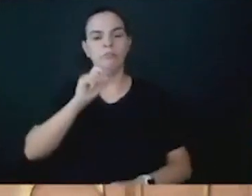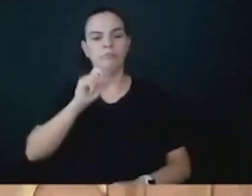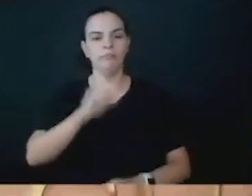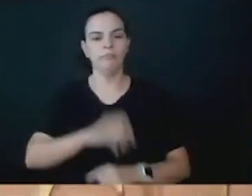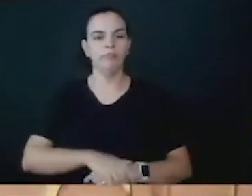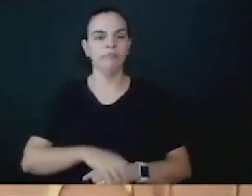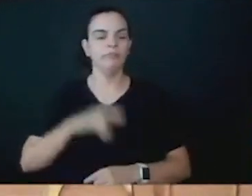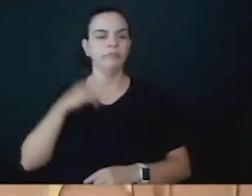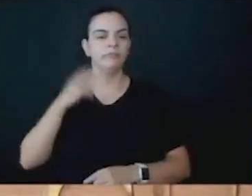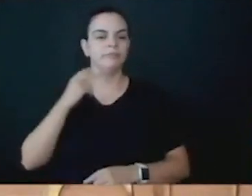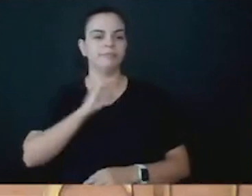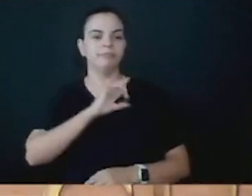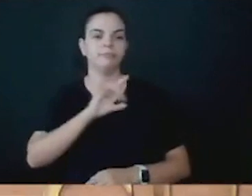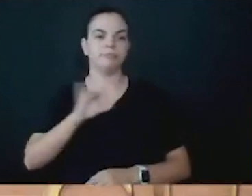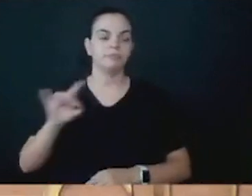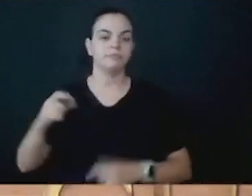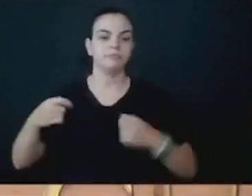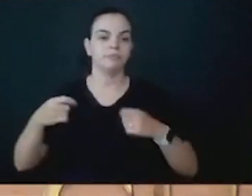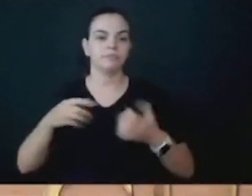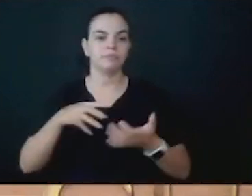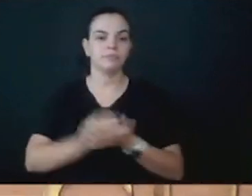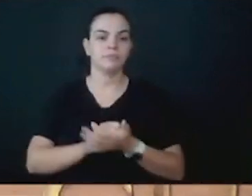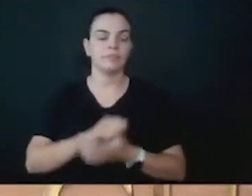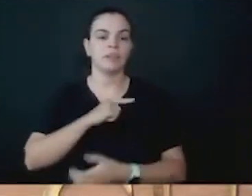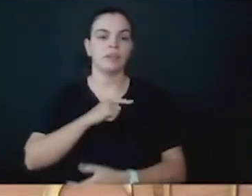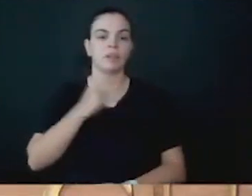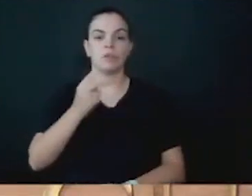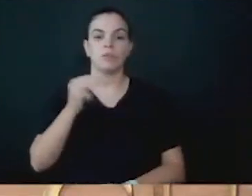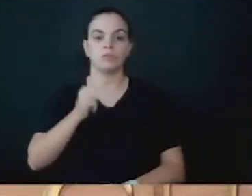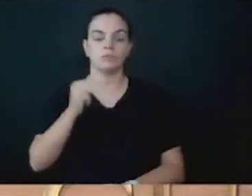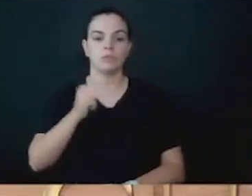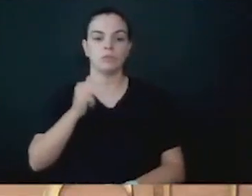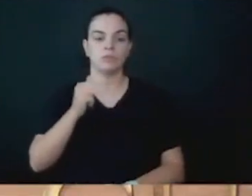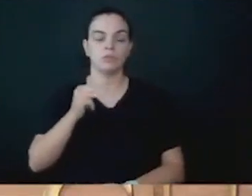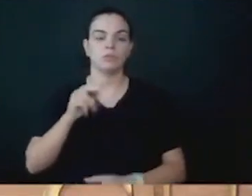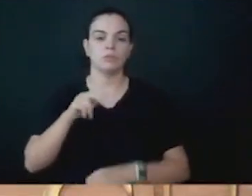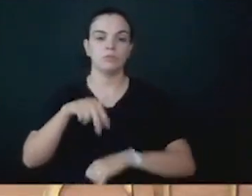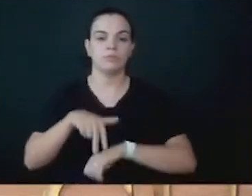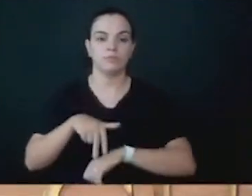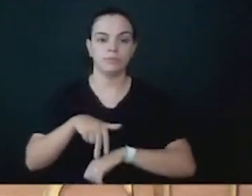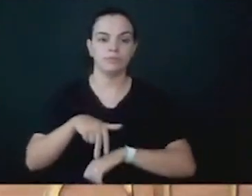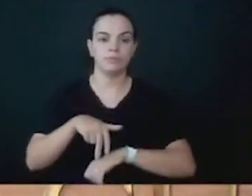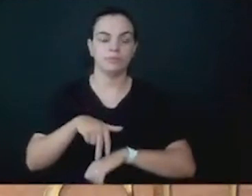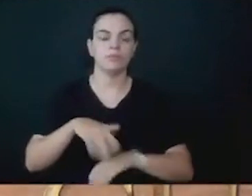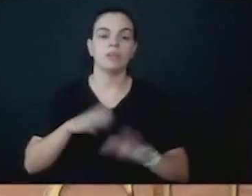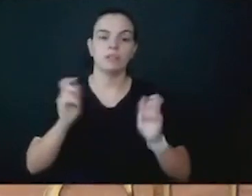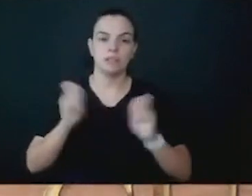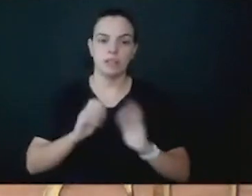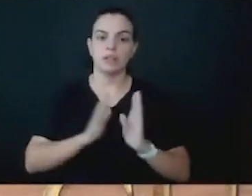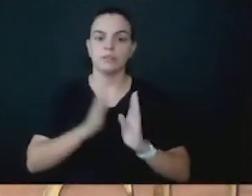inscrevam. Nós deixamos um tempo de 2 minutos para manifestação, podendo ser prorrogado.